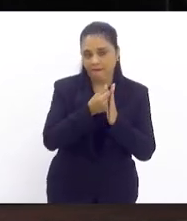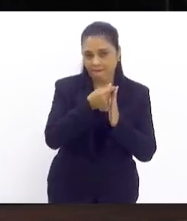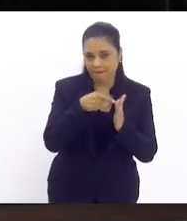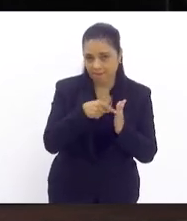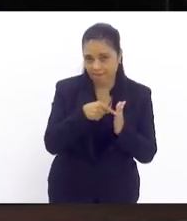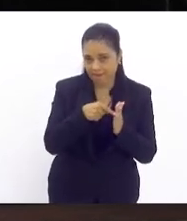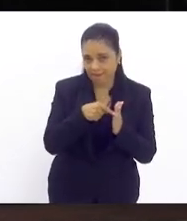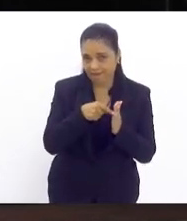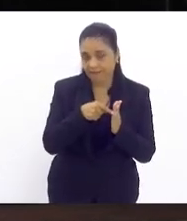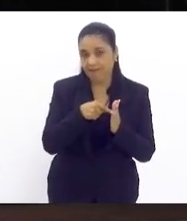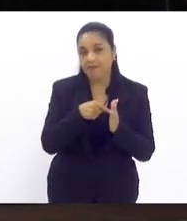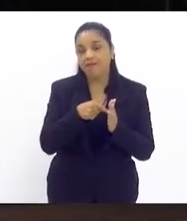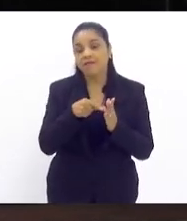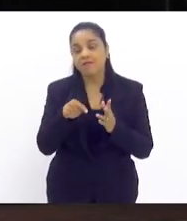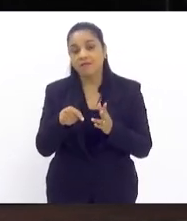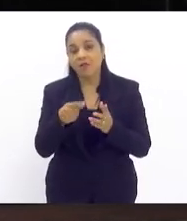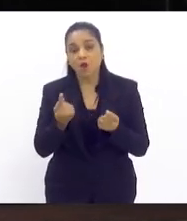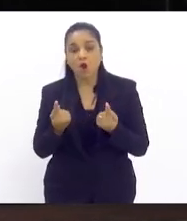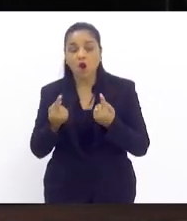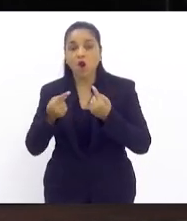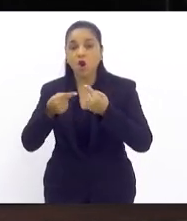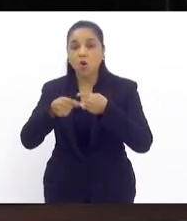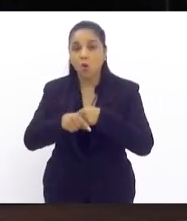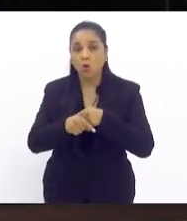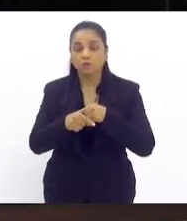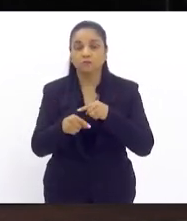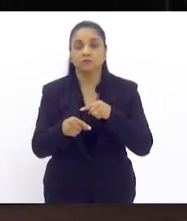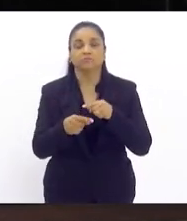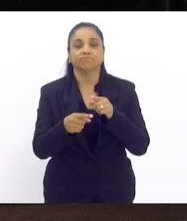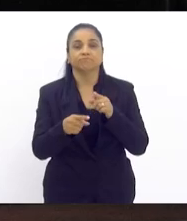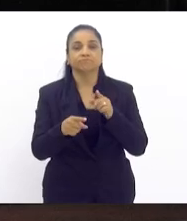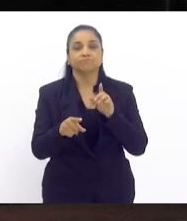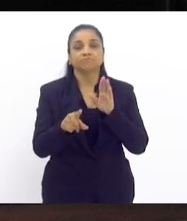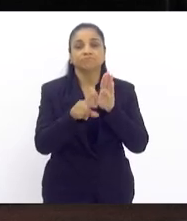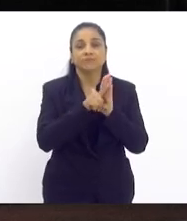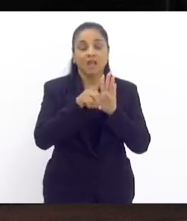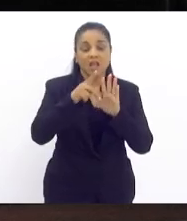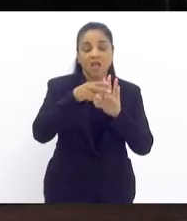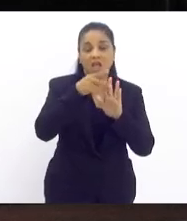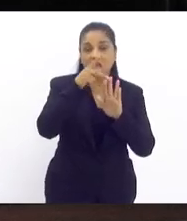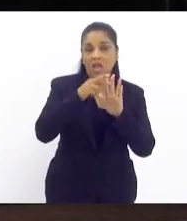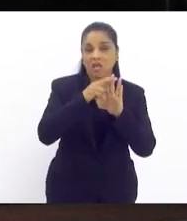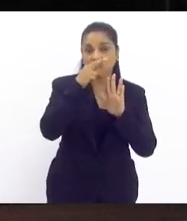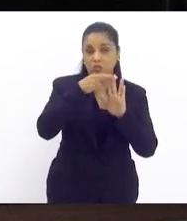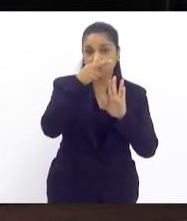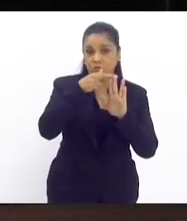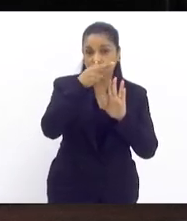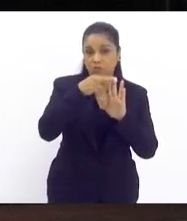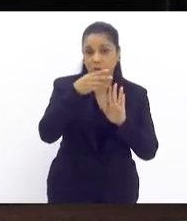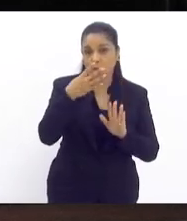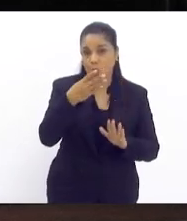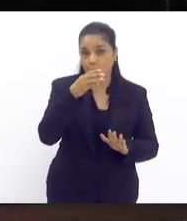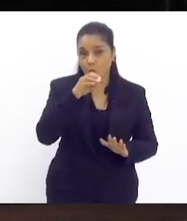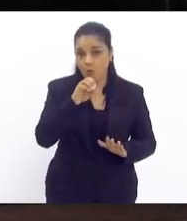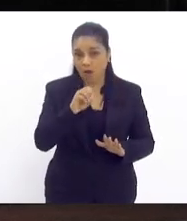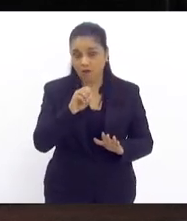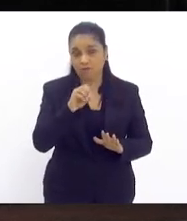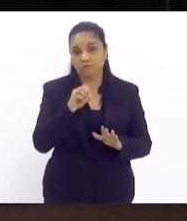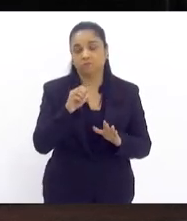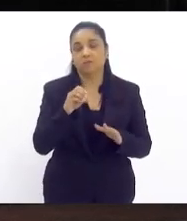que isso fere a Resolução 40 de 2011 do Senado Federal, que estabeleceu, a partir